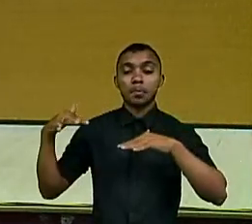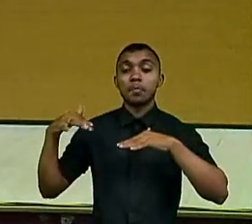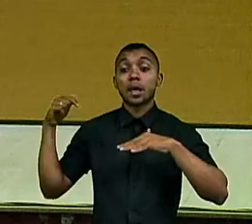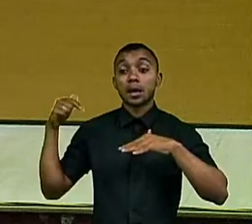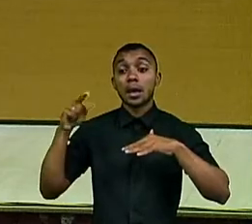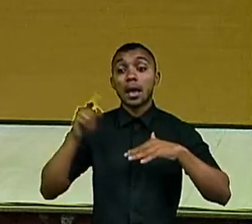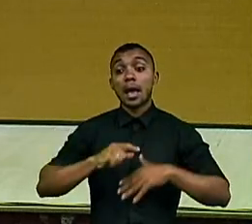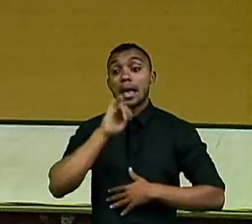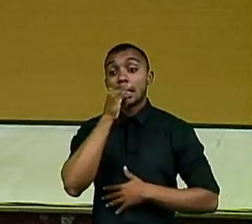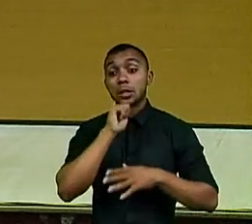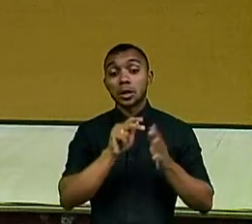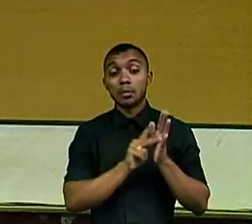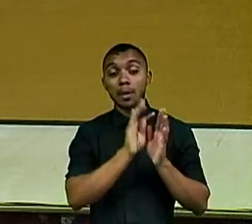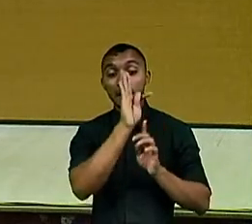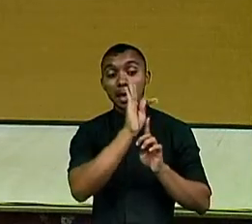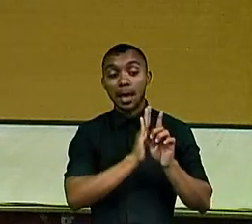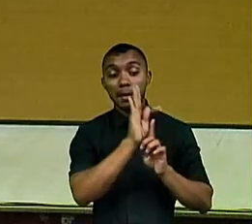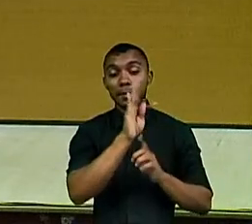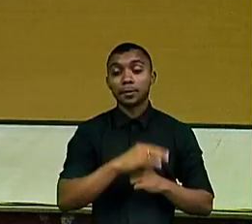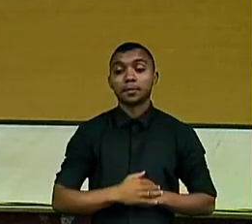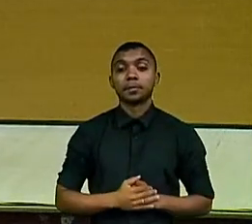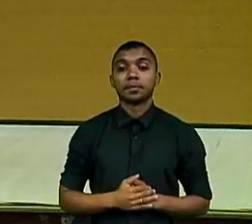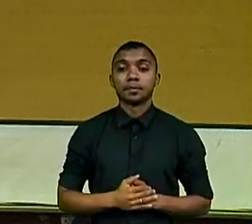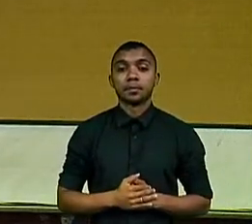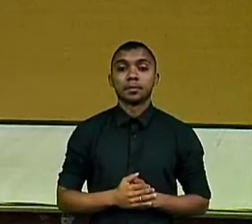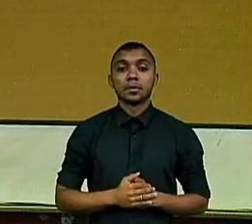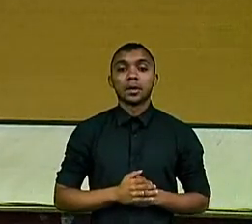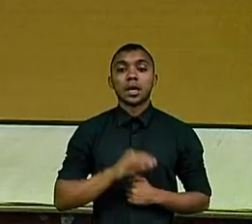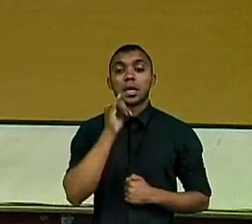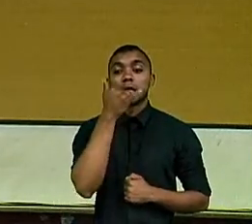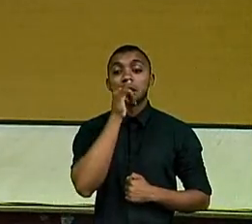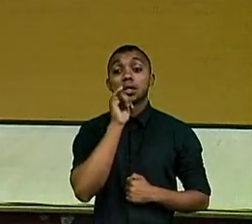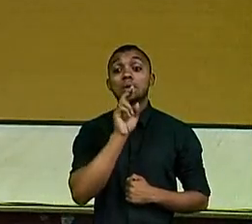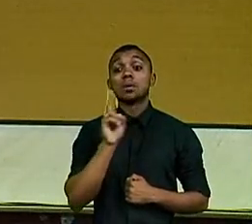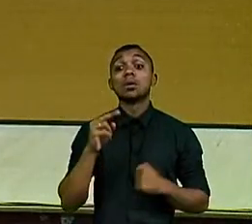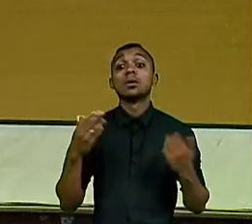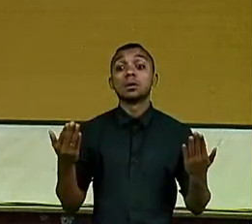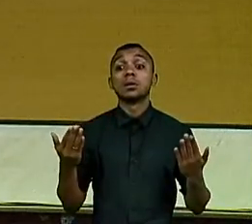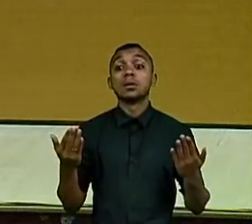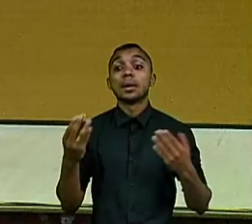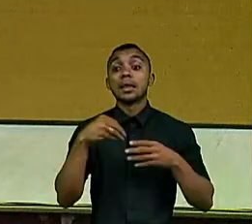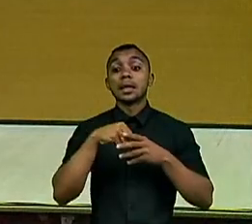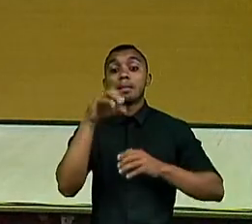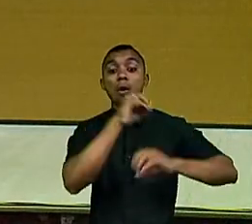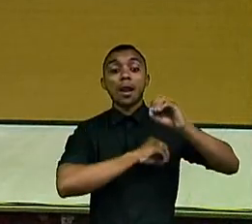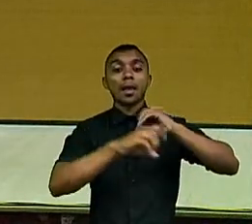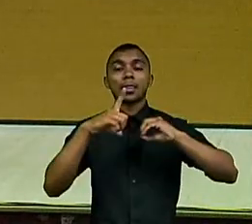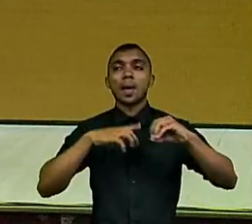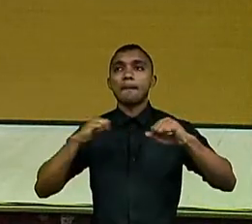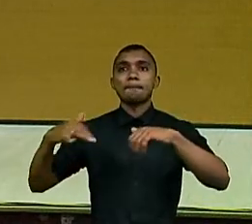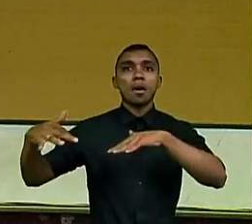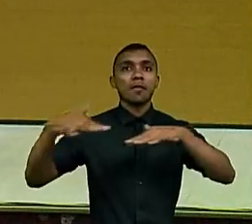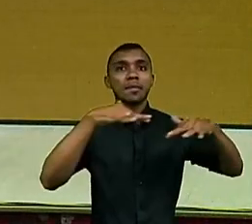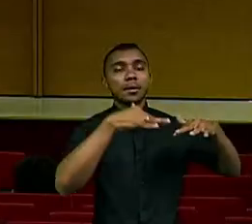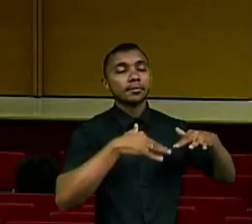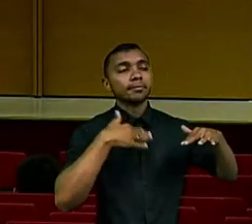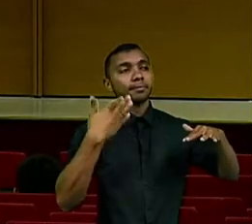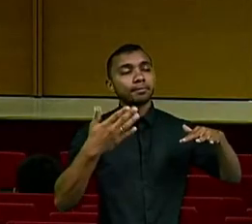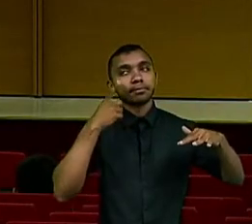energia térmica a energia de movimento dessas moléculas ou se você tem aqui